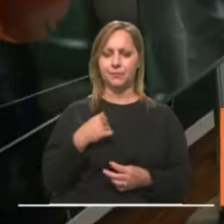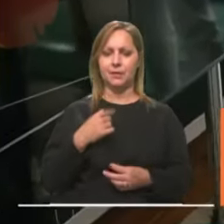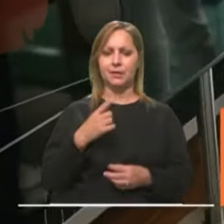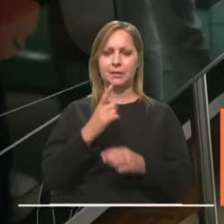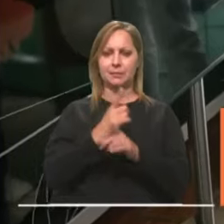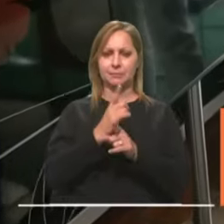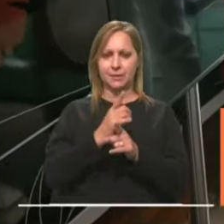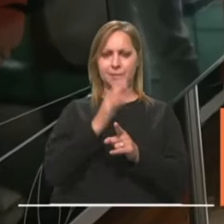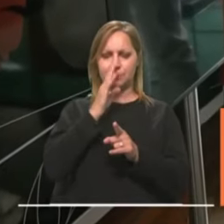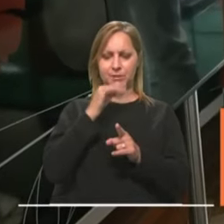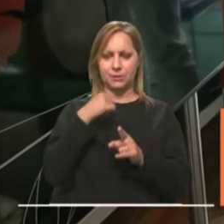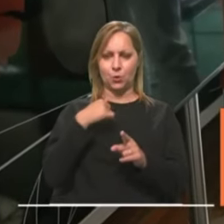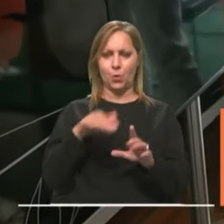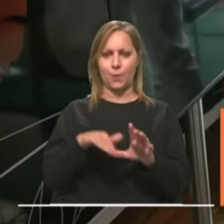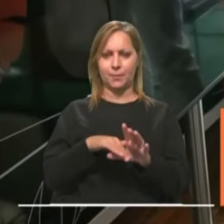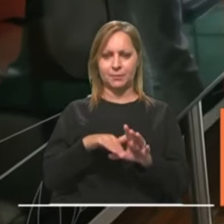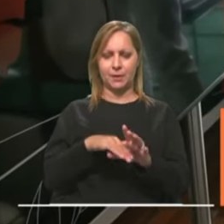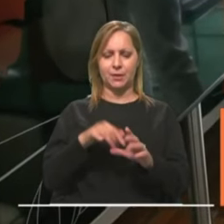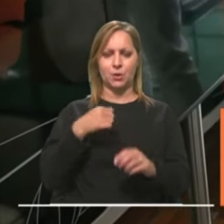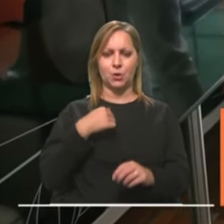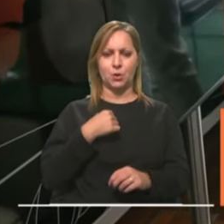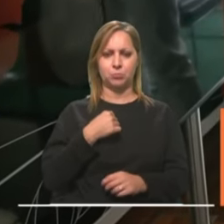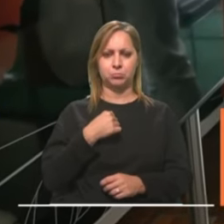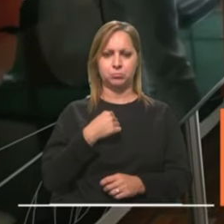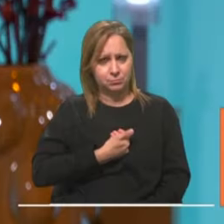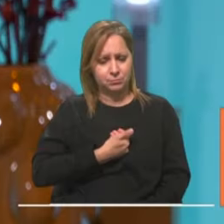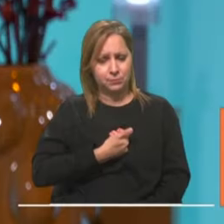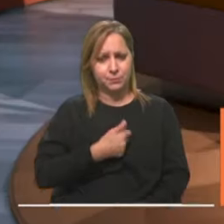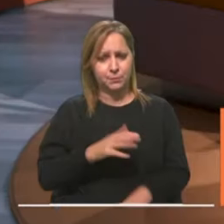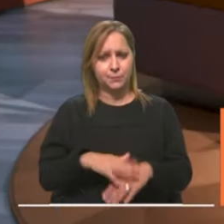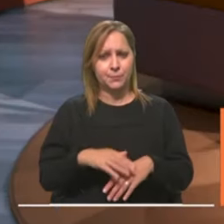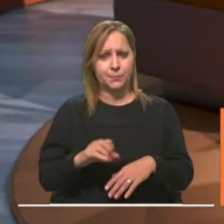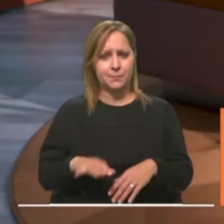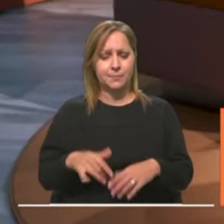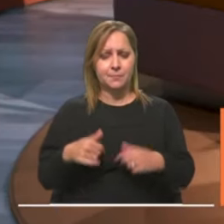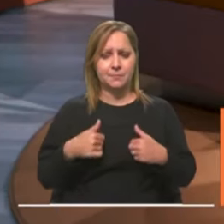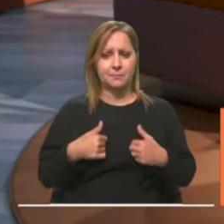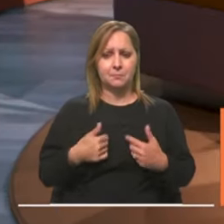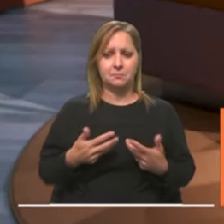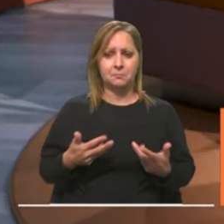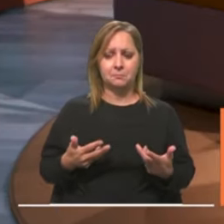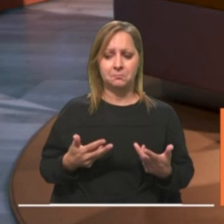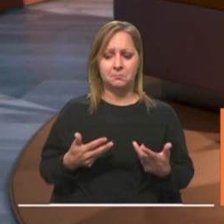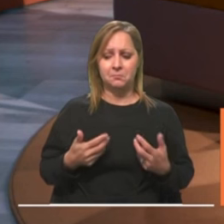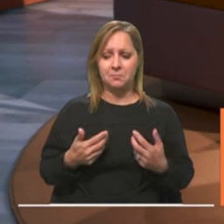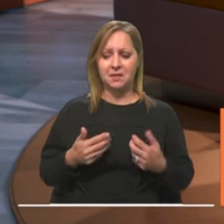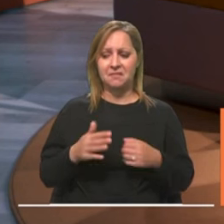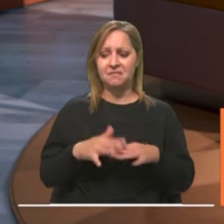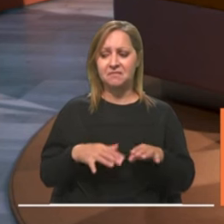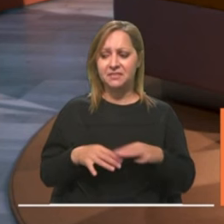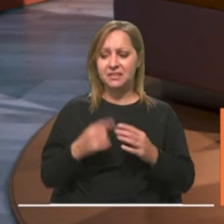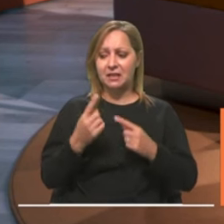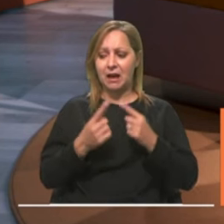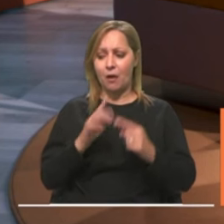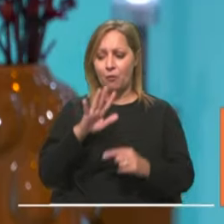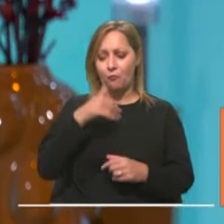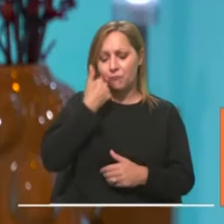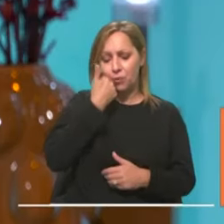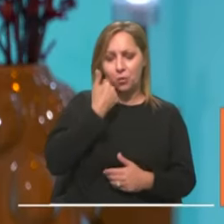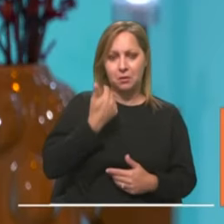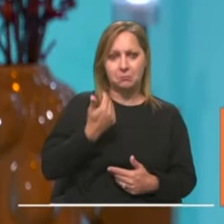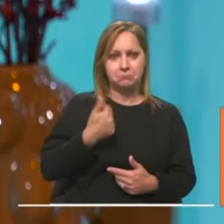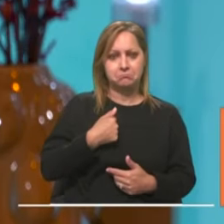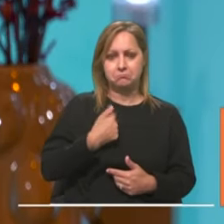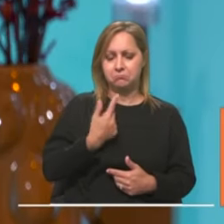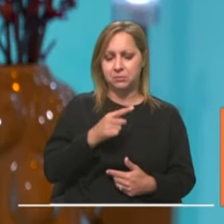eu entre, eu não tenciono ser algo que eu não sou na realidade. Não há nada que eu vá fazer que me possa envergonhar, mesmo que alguma coisa não corra